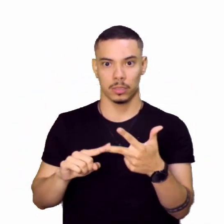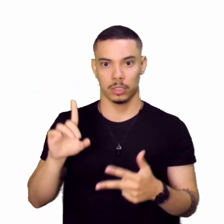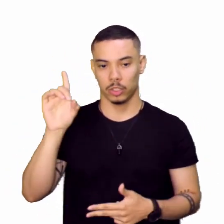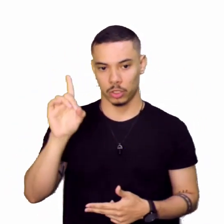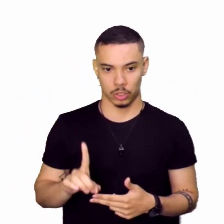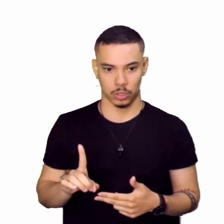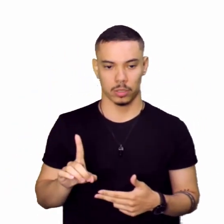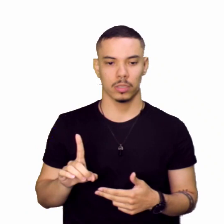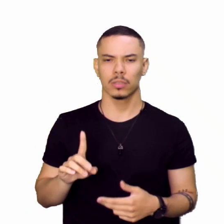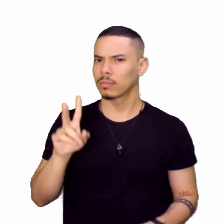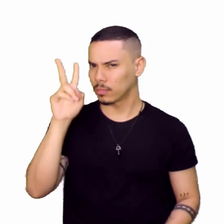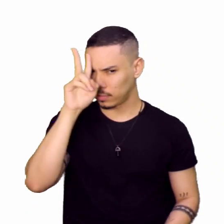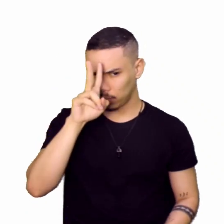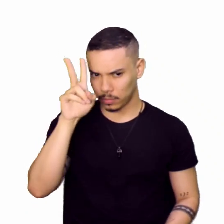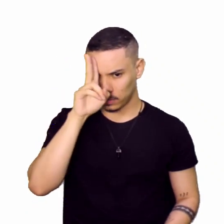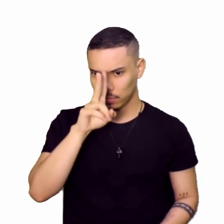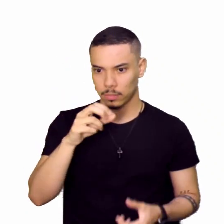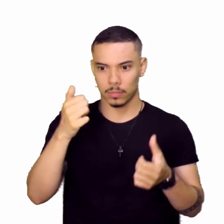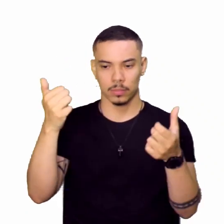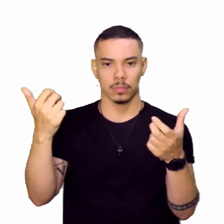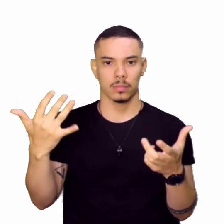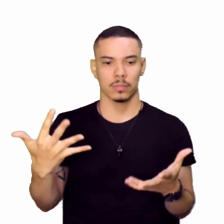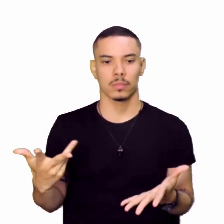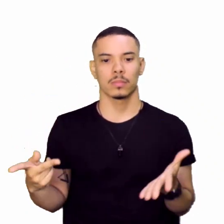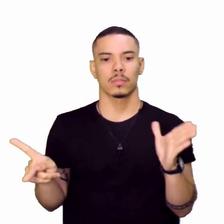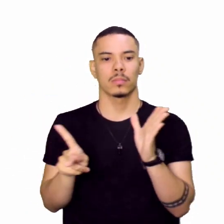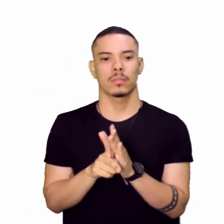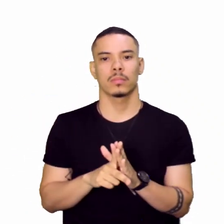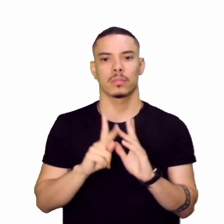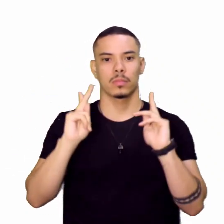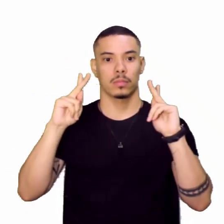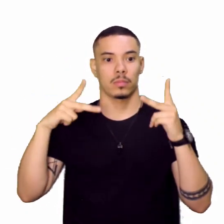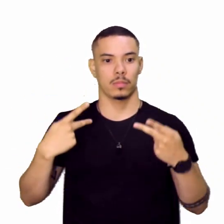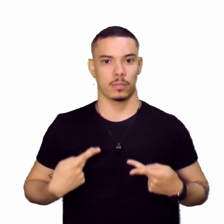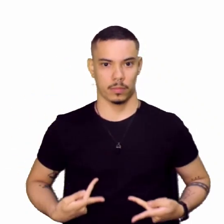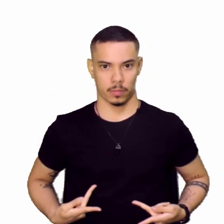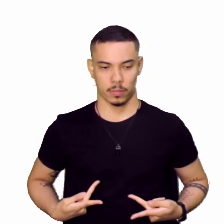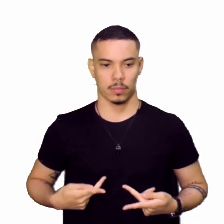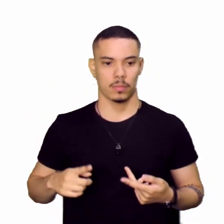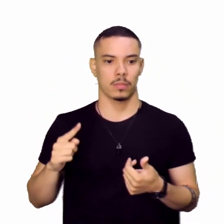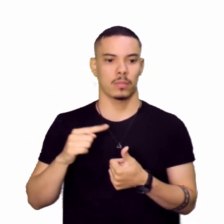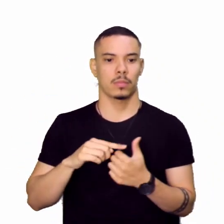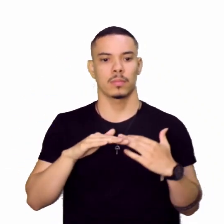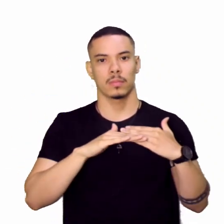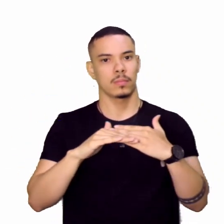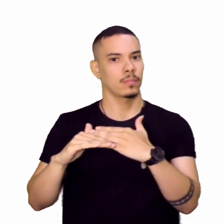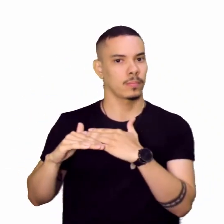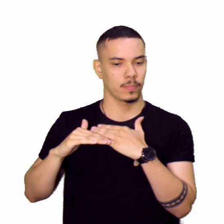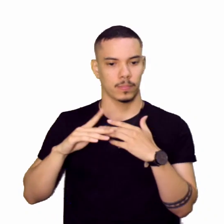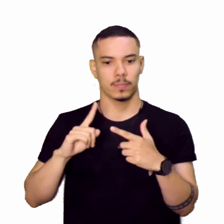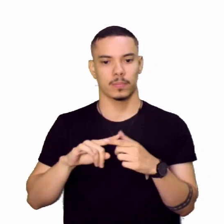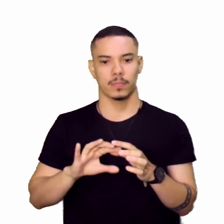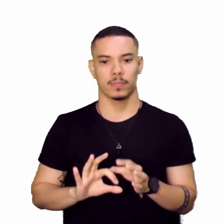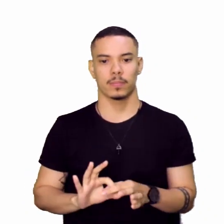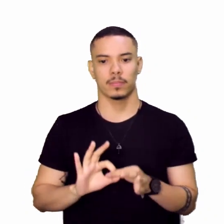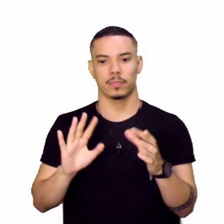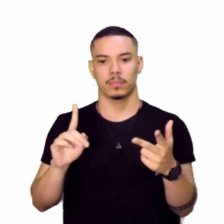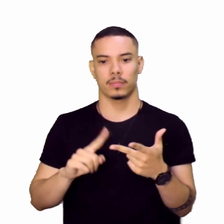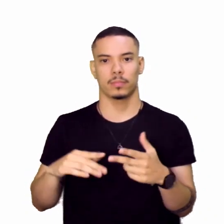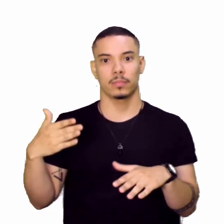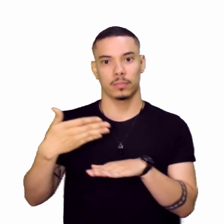fundamentais que definem definiam o ser humano né o cidadão que é igualdade Liberdade